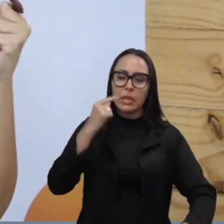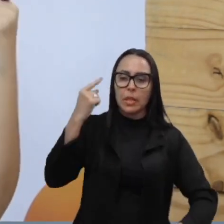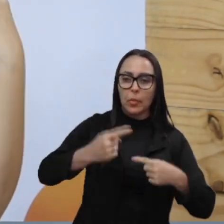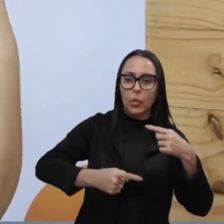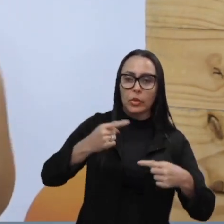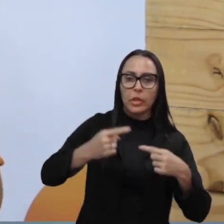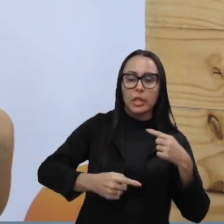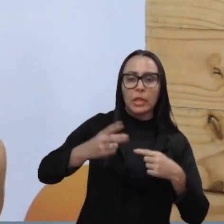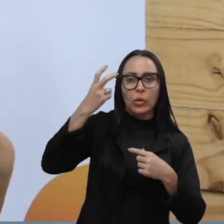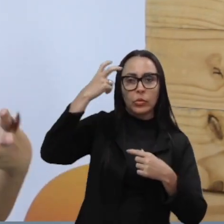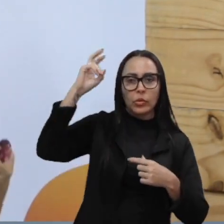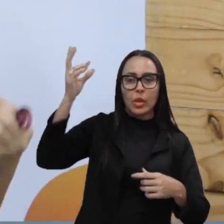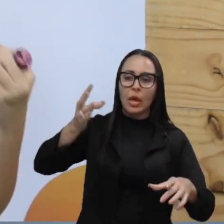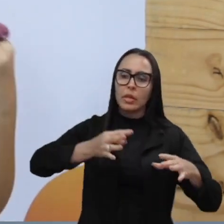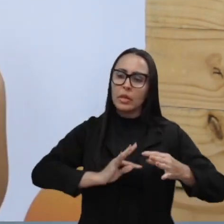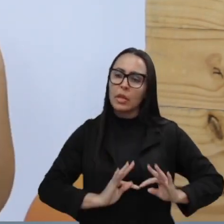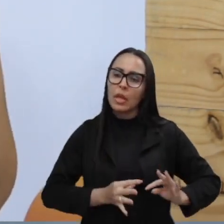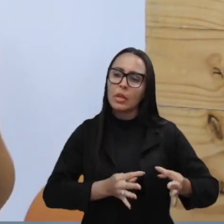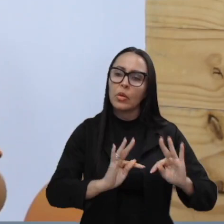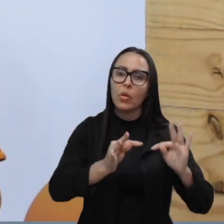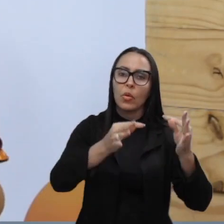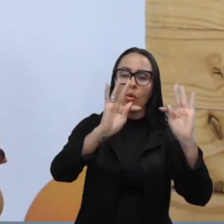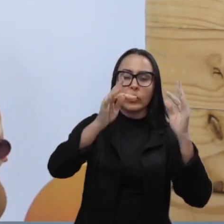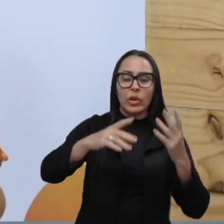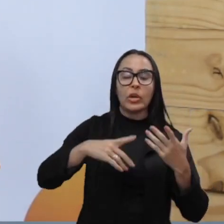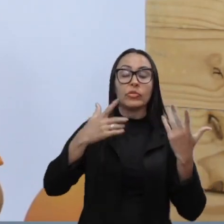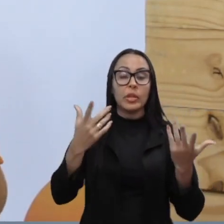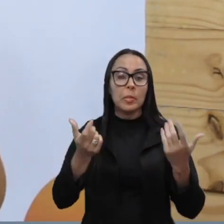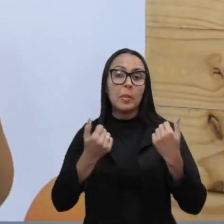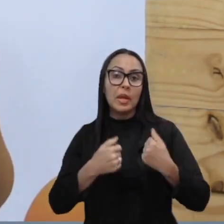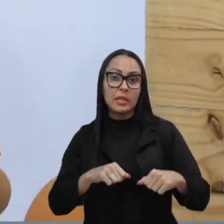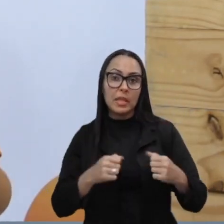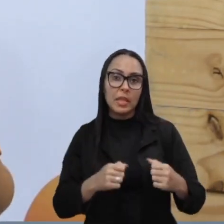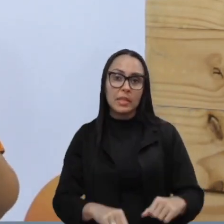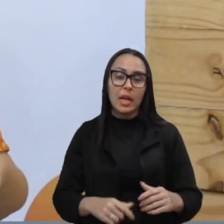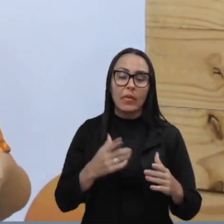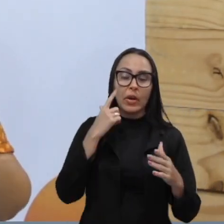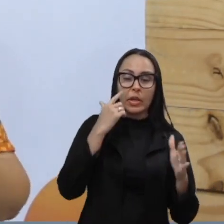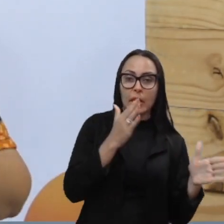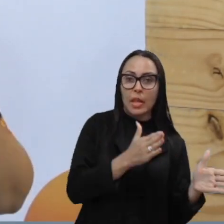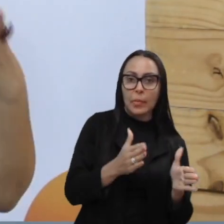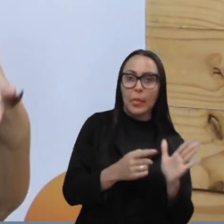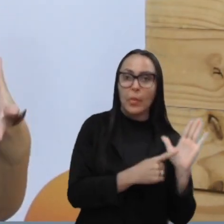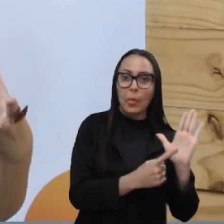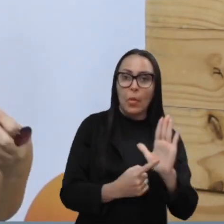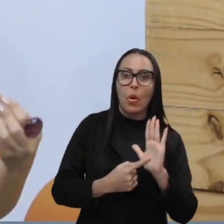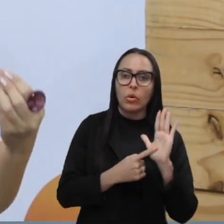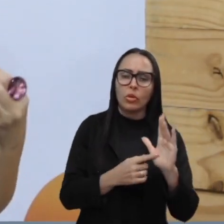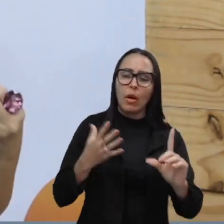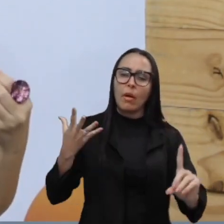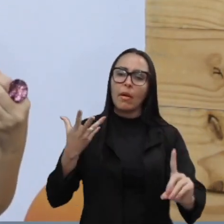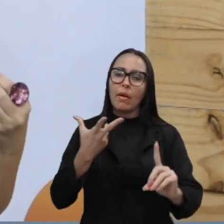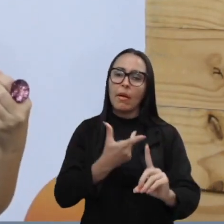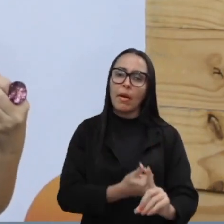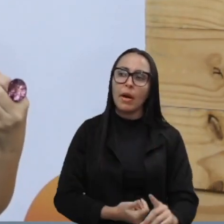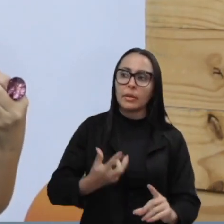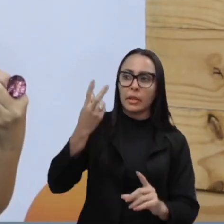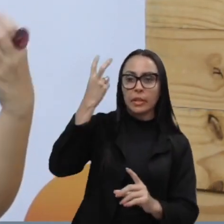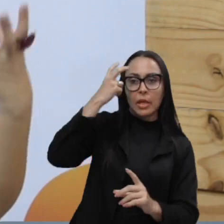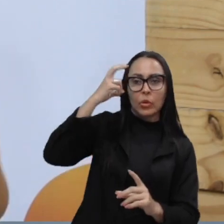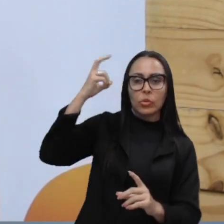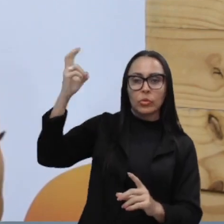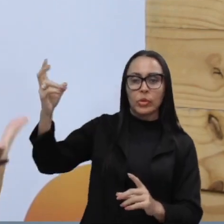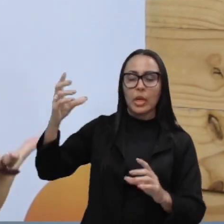culturais, tecnológicas. A gente precisava naquela época mostrar a arte, a cultura e